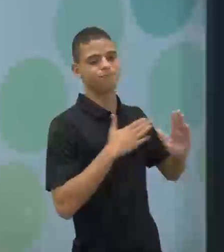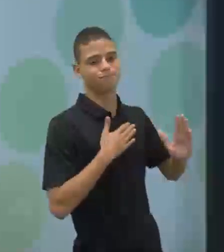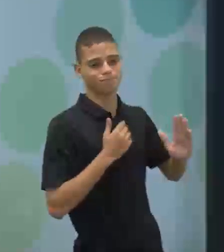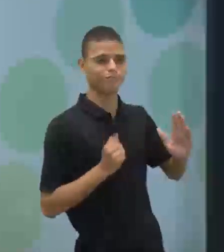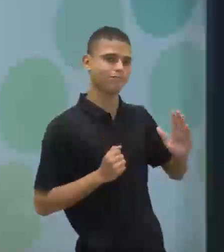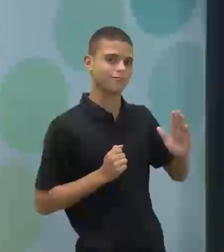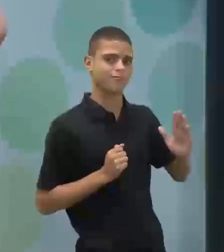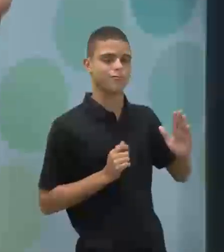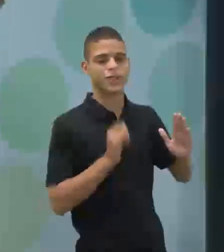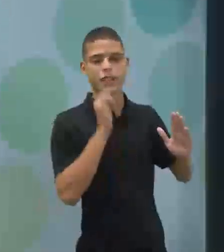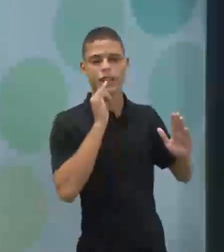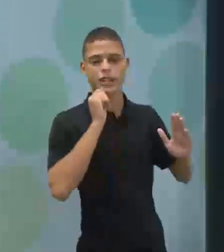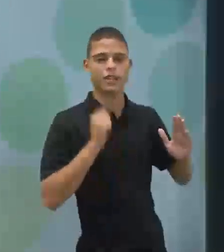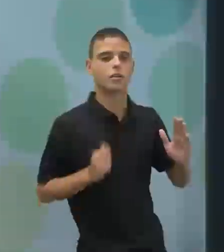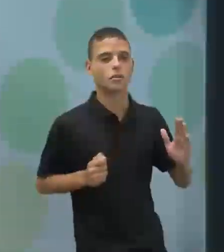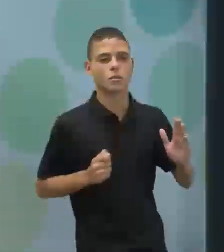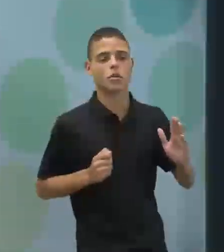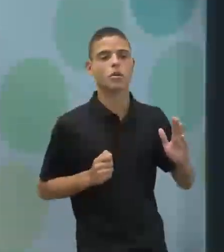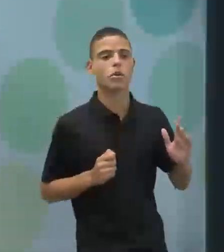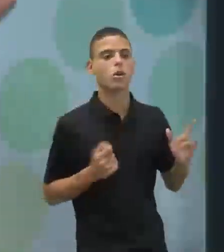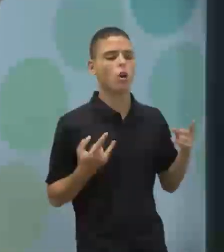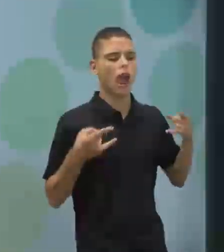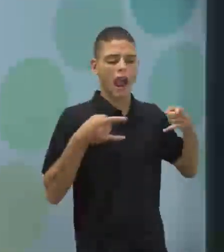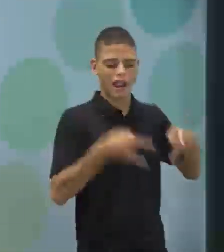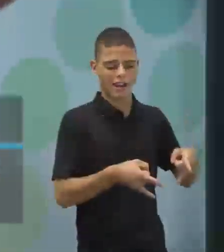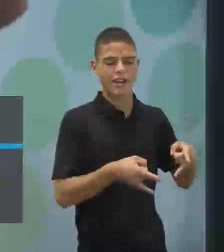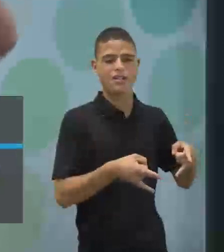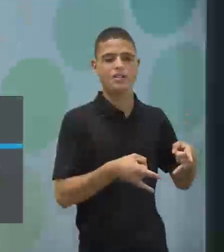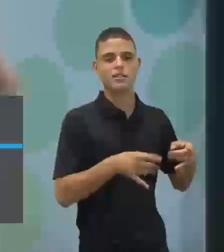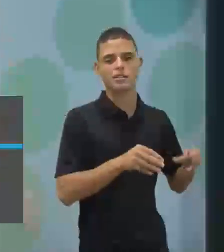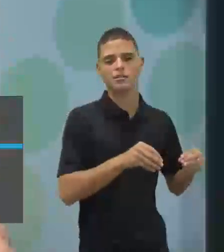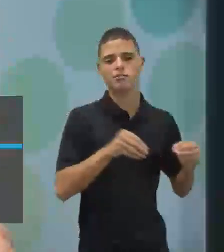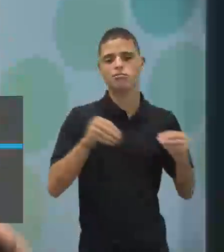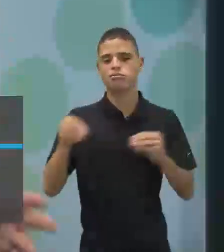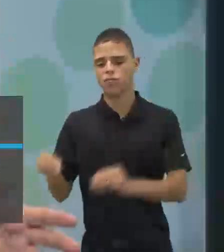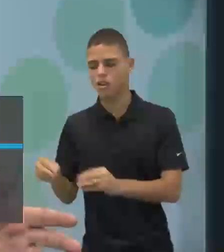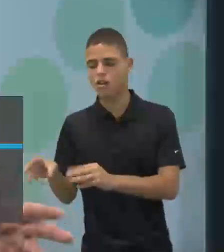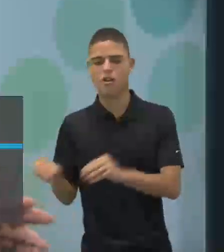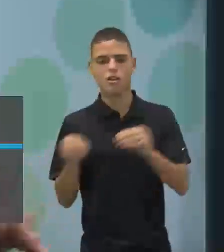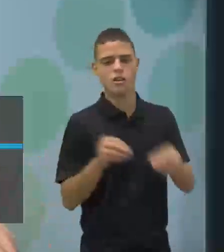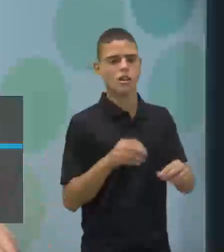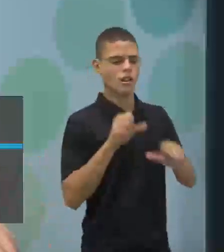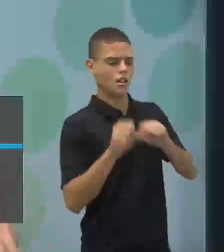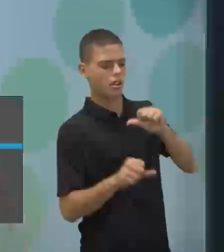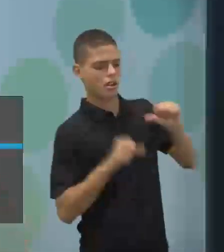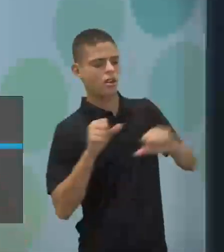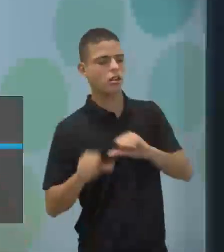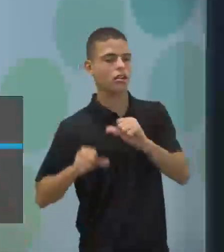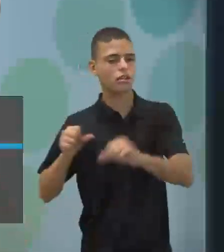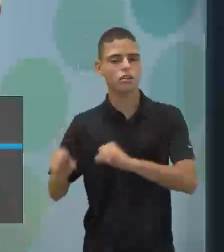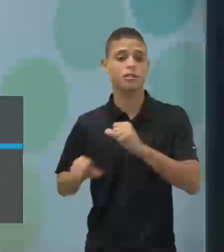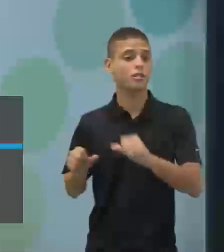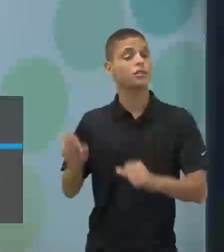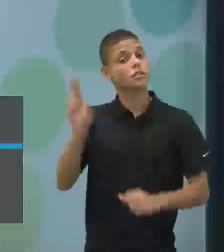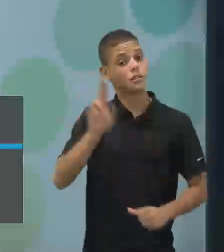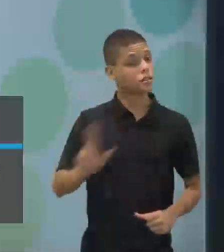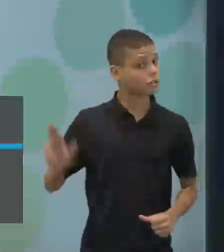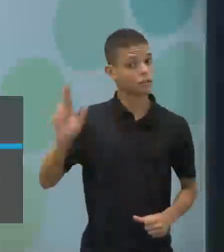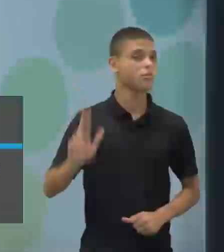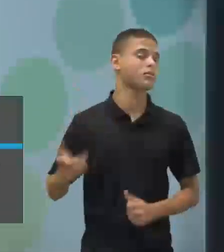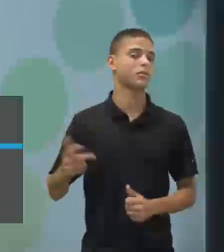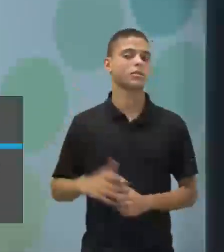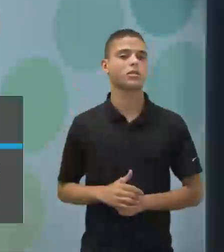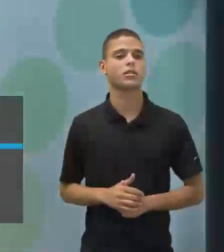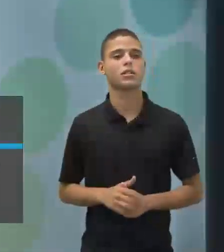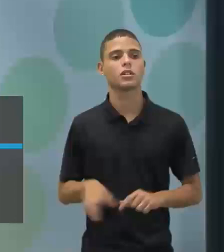assim, a gente faz... e tá, esse quarto já deu, né? Aí muda tudo de lugar e tal. Eu uso muito nisso. E uso também no teatro para